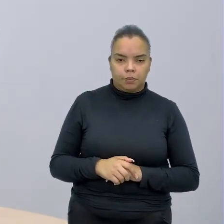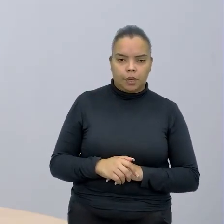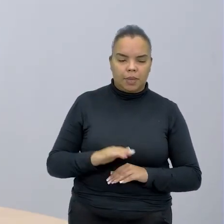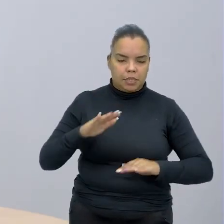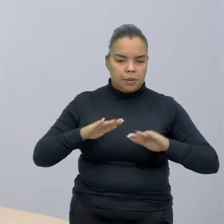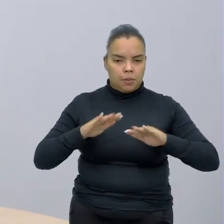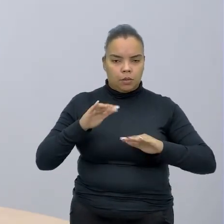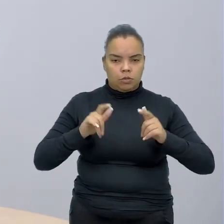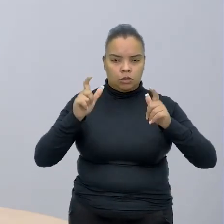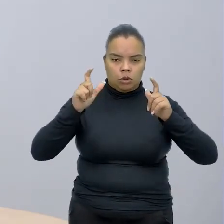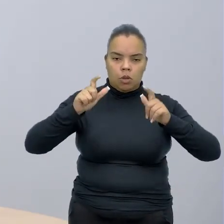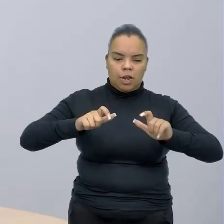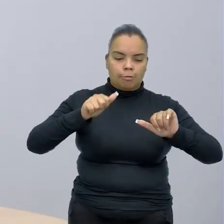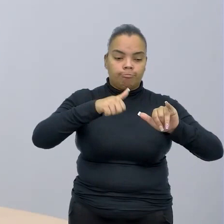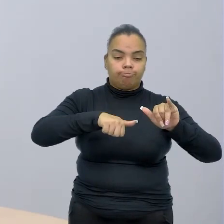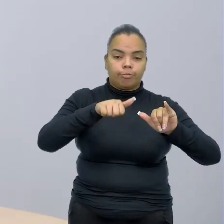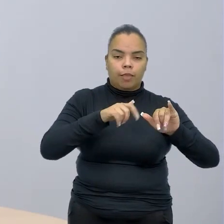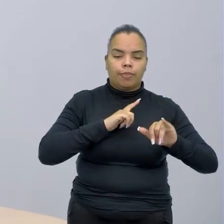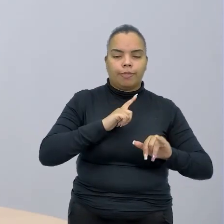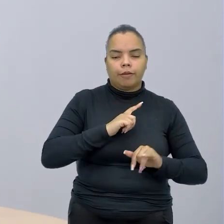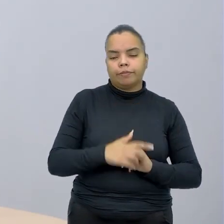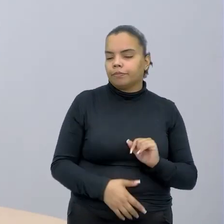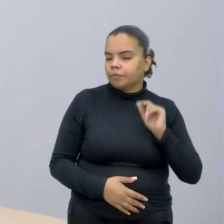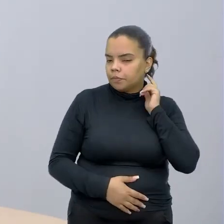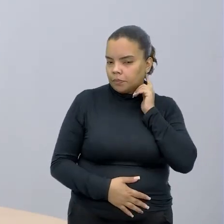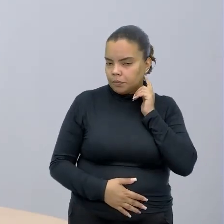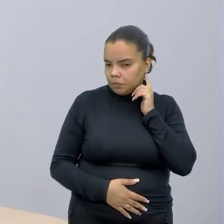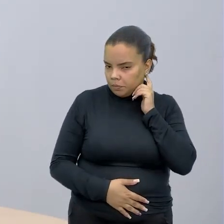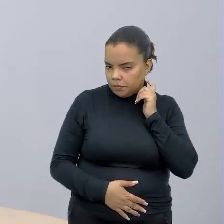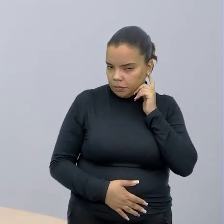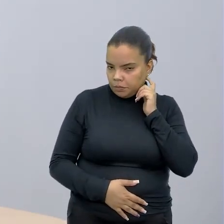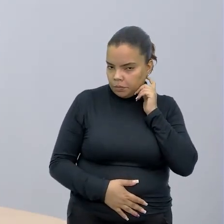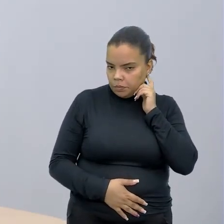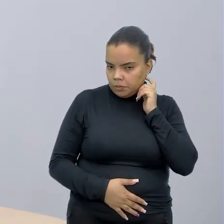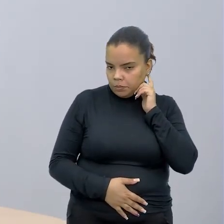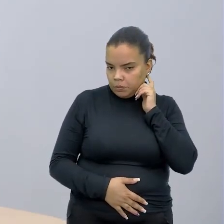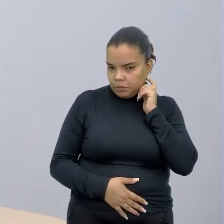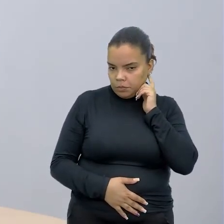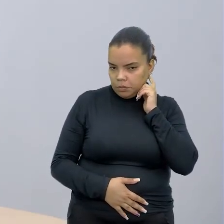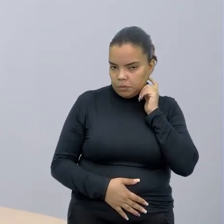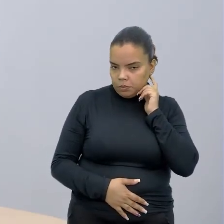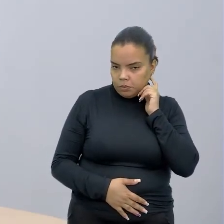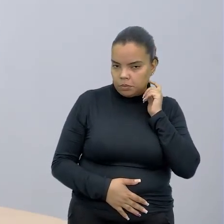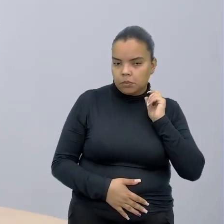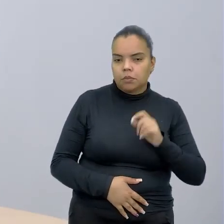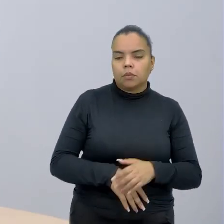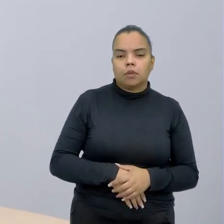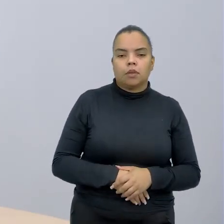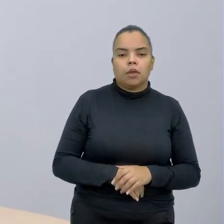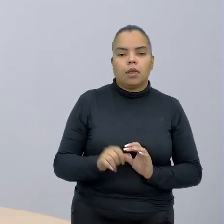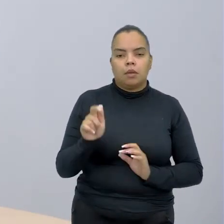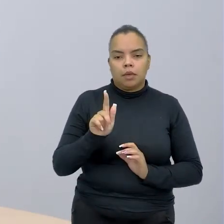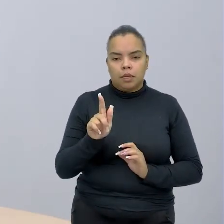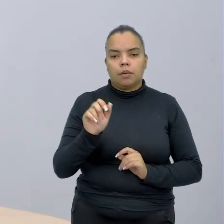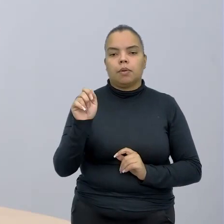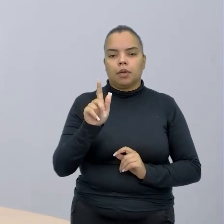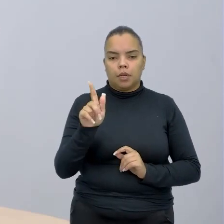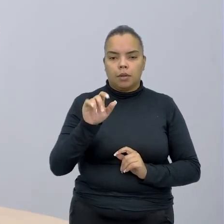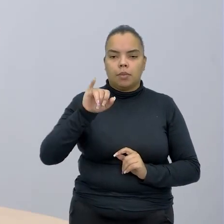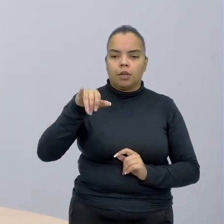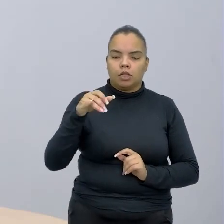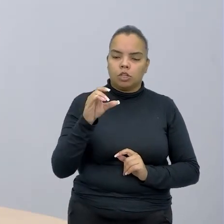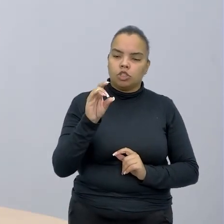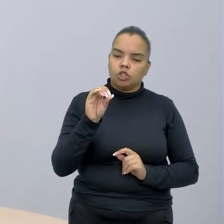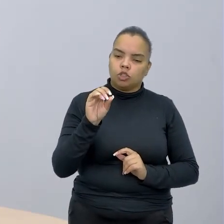radiação. Janaína Gomes. A Fátima Regina fala gama, o Joel fala gama, a